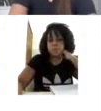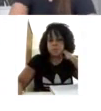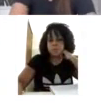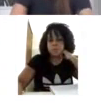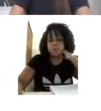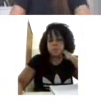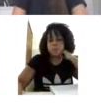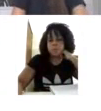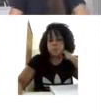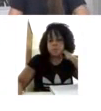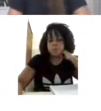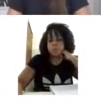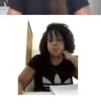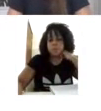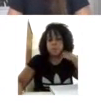estar na coordenação dele.